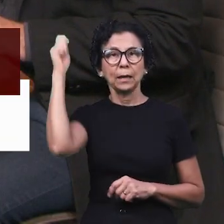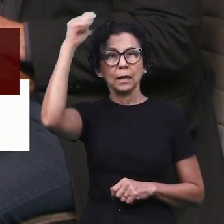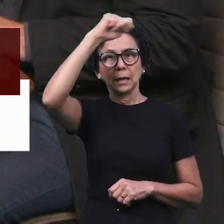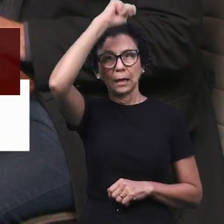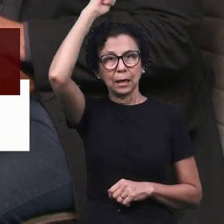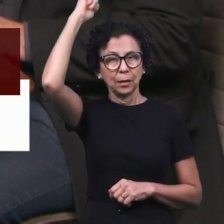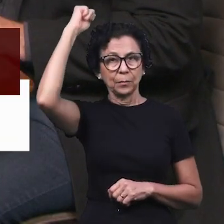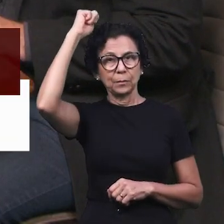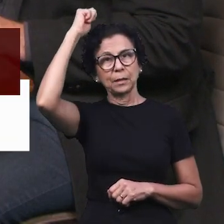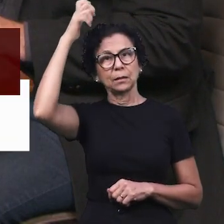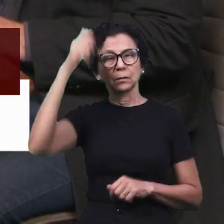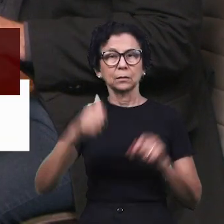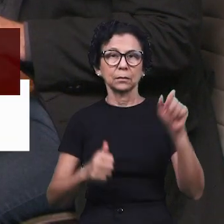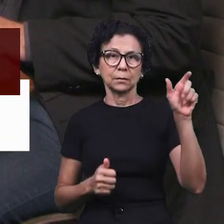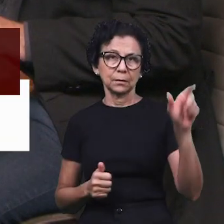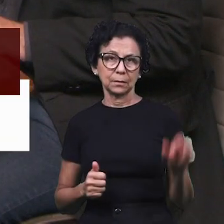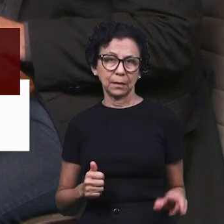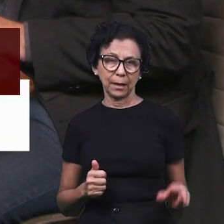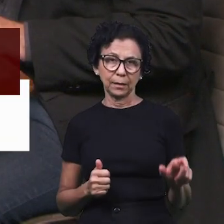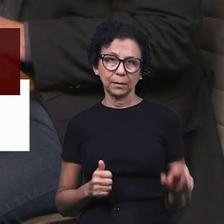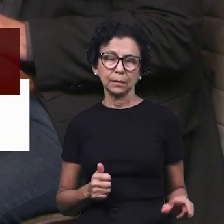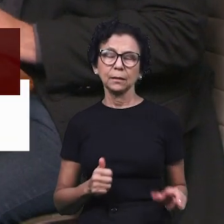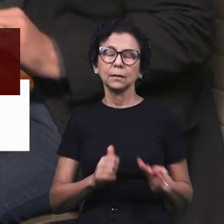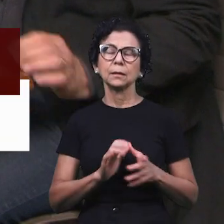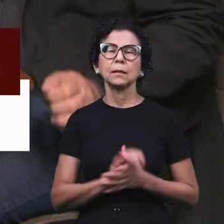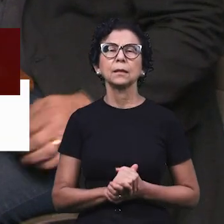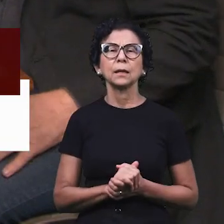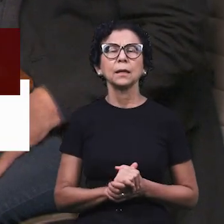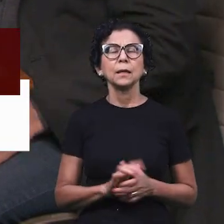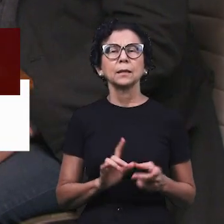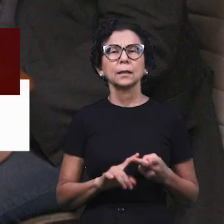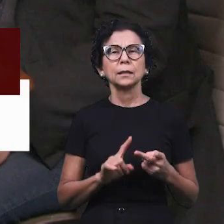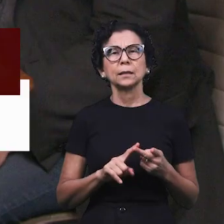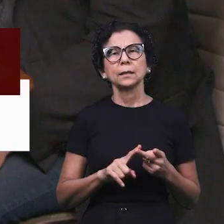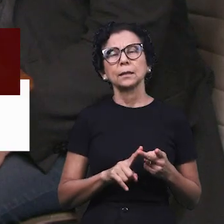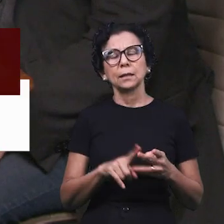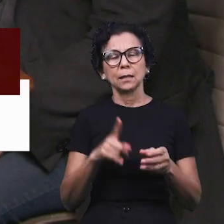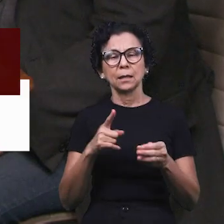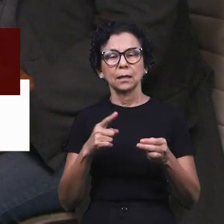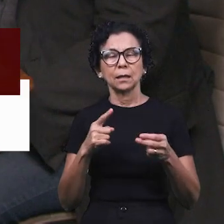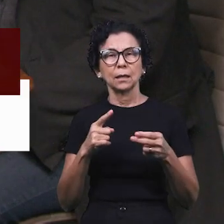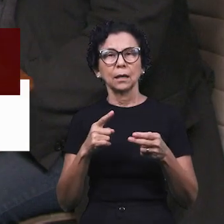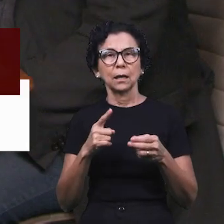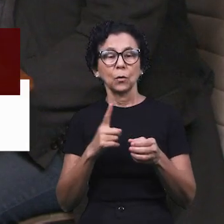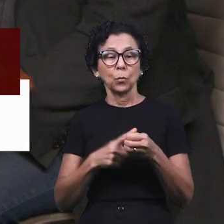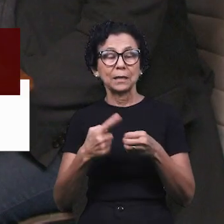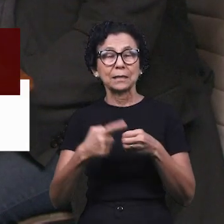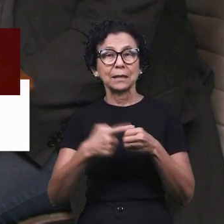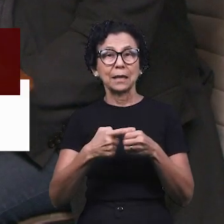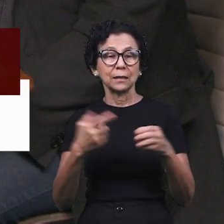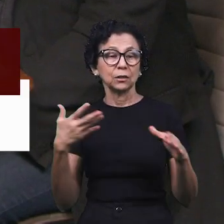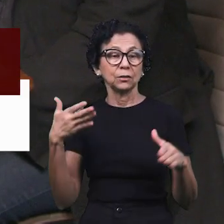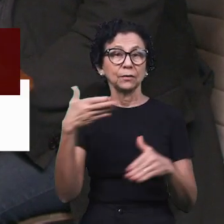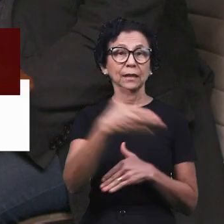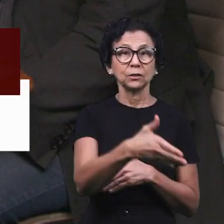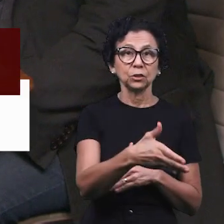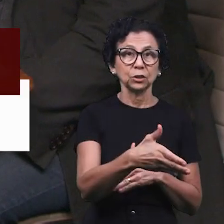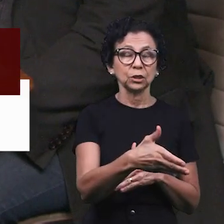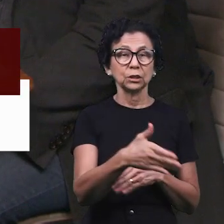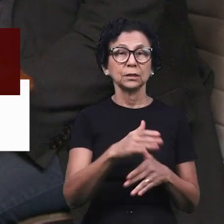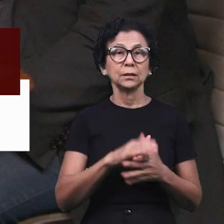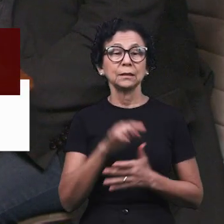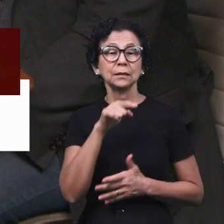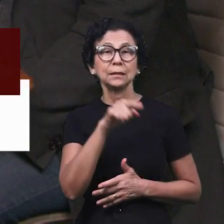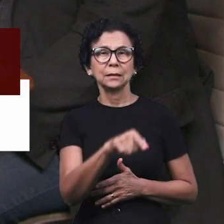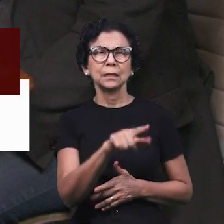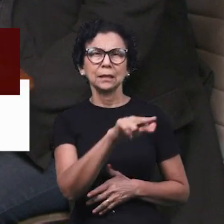se levantou ali para governar ali a cidade de Siquém, matou seus irmãos,